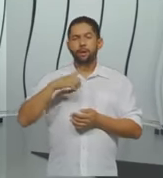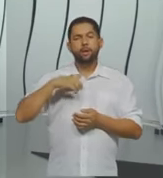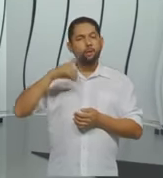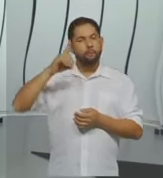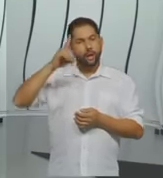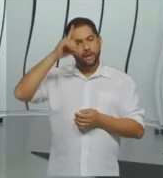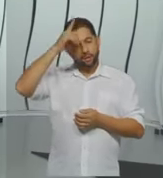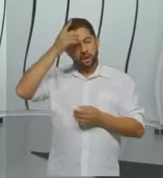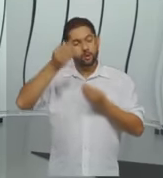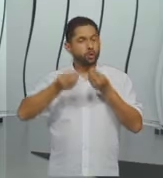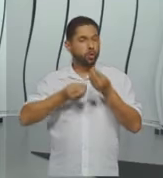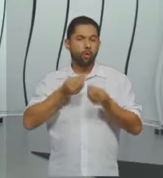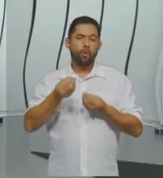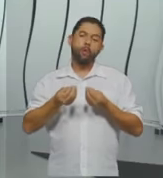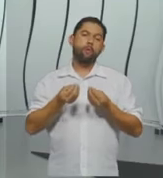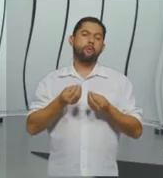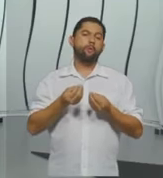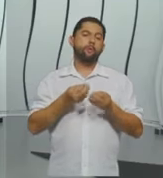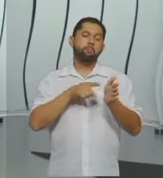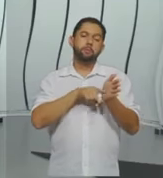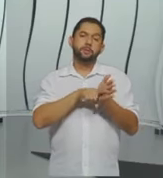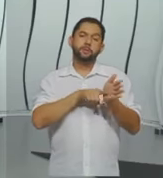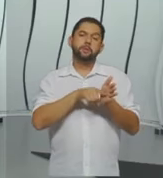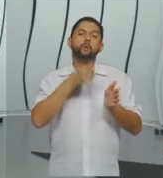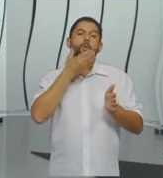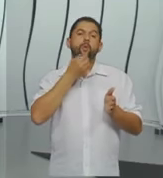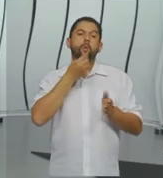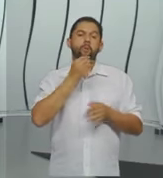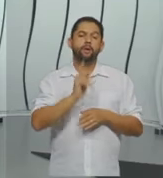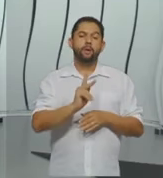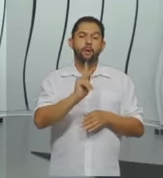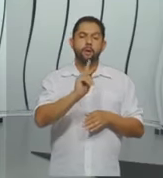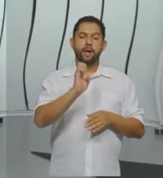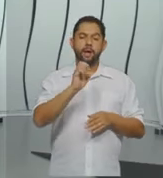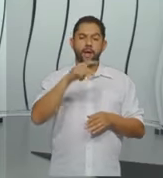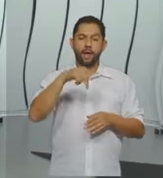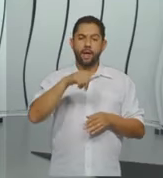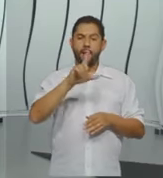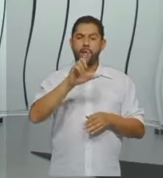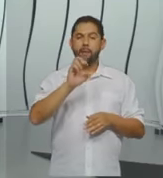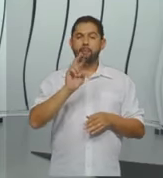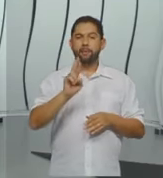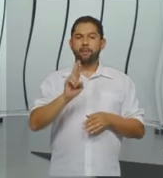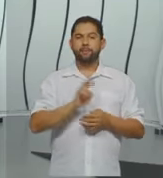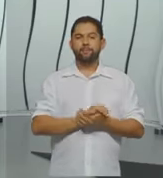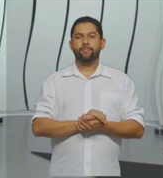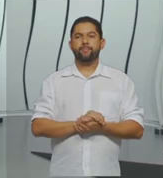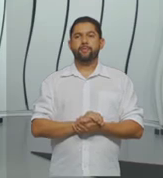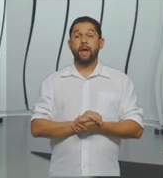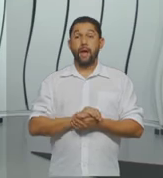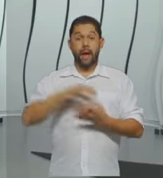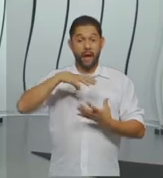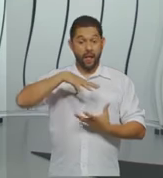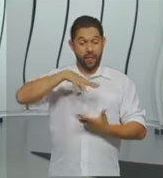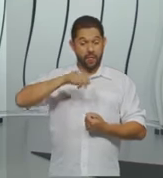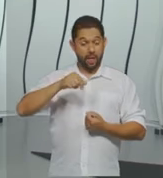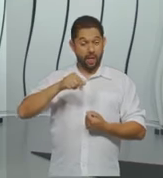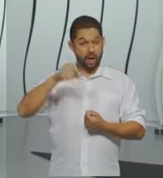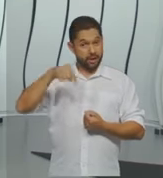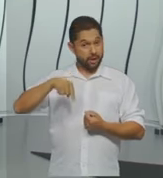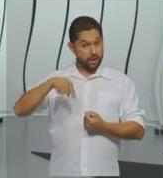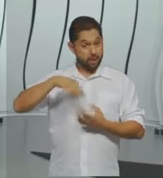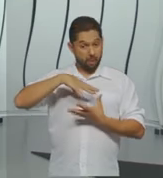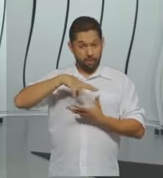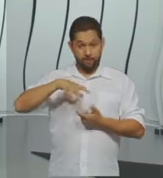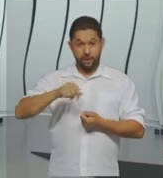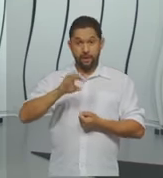esse trabalho de Kepler foi notável, a excentricidade da órbita da Terra, ela é de